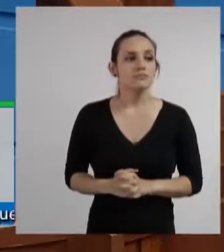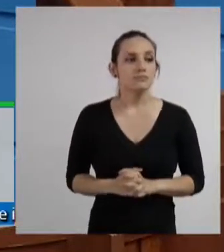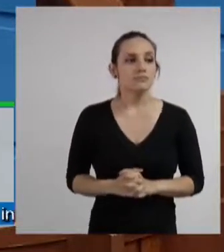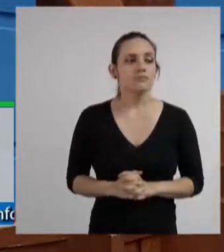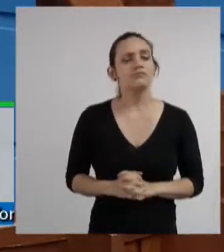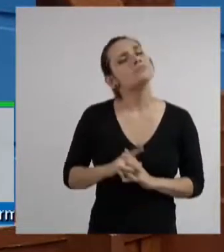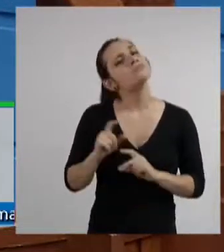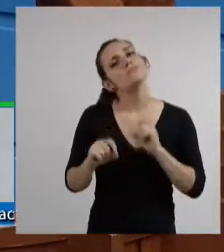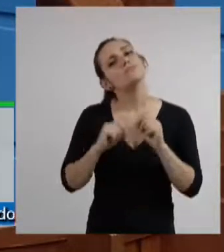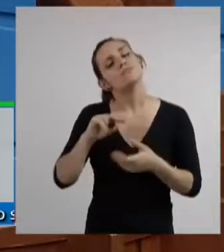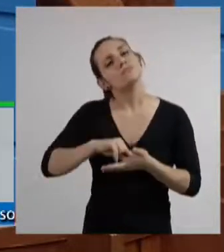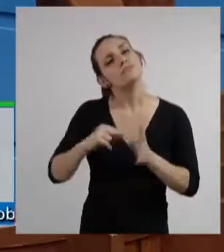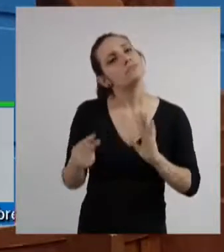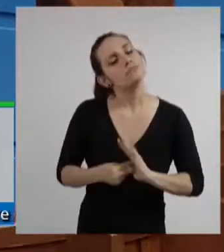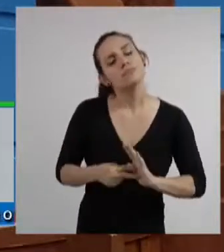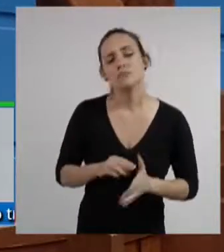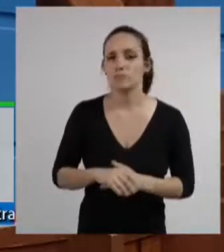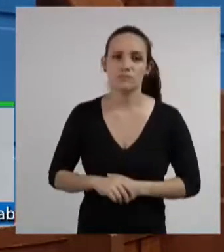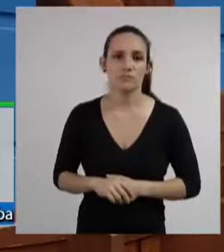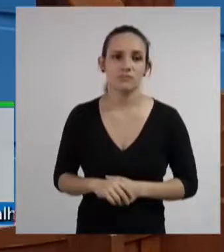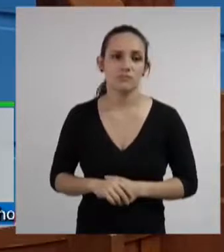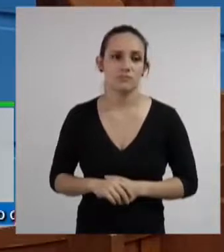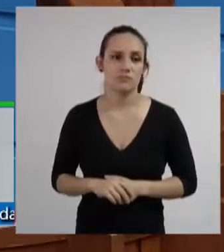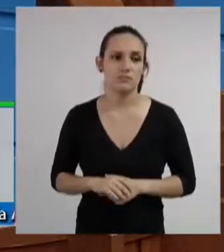Isso significa R$